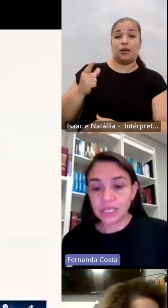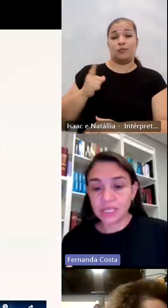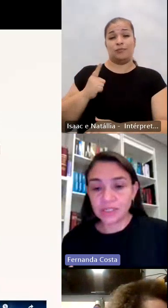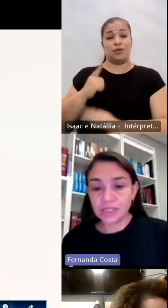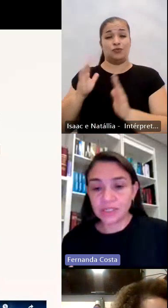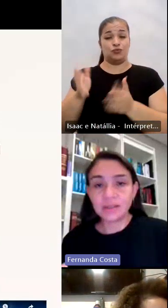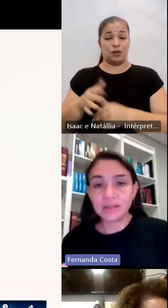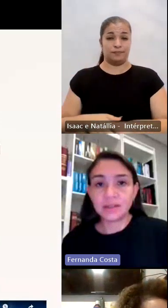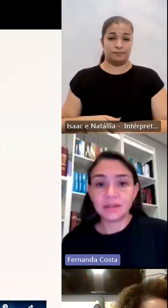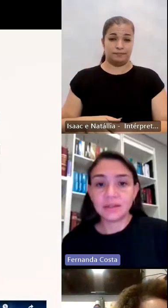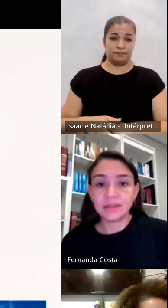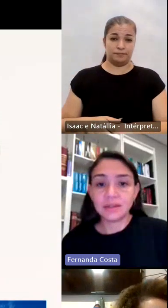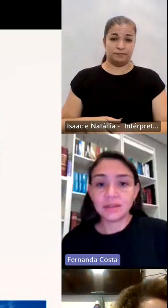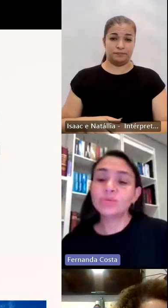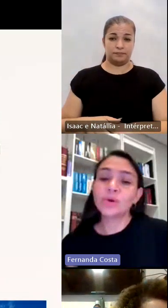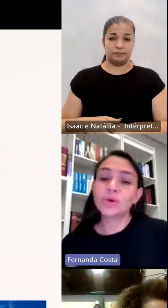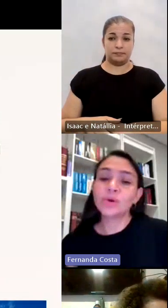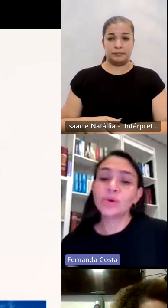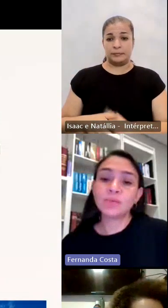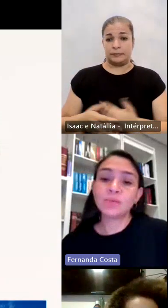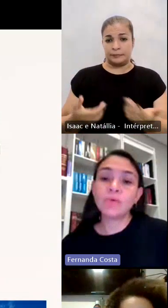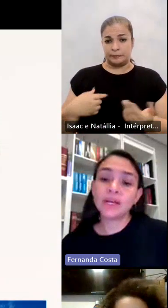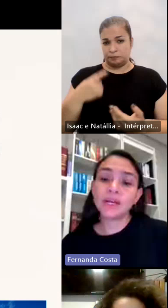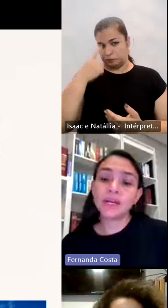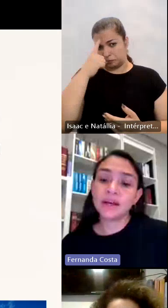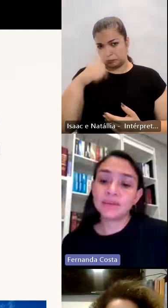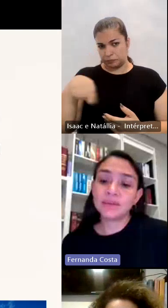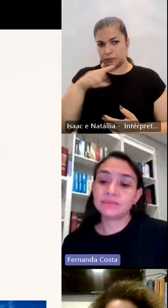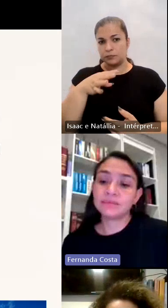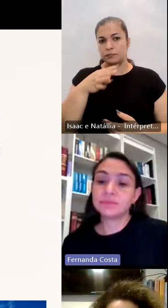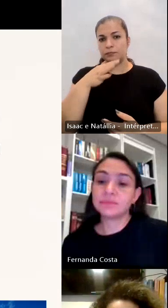Eu não sei se todos conhecem um pouco